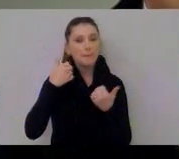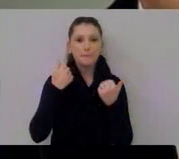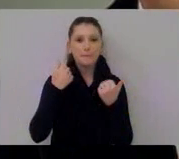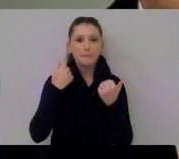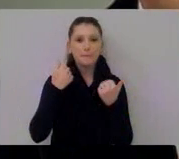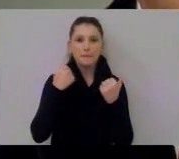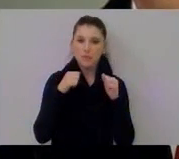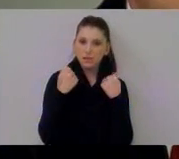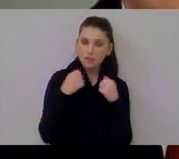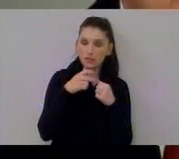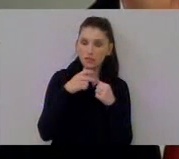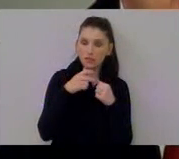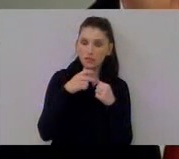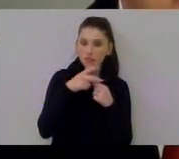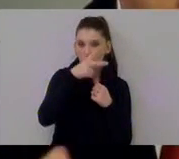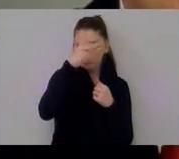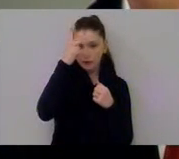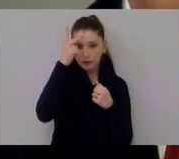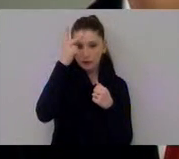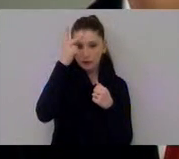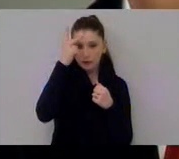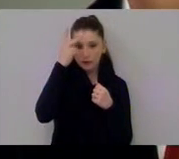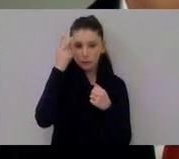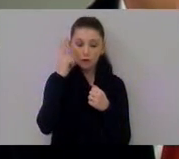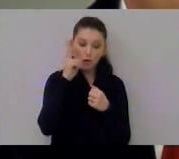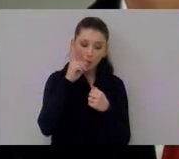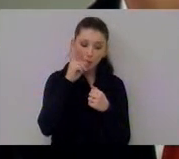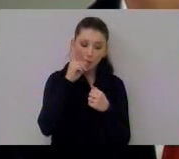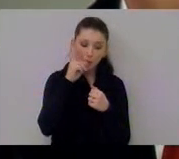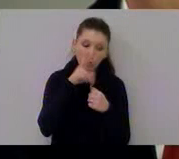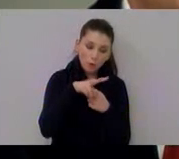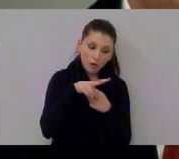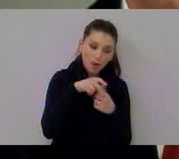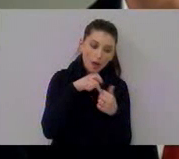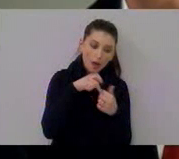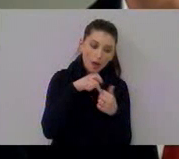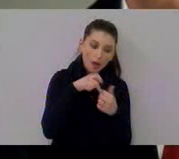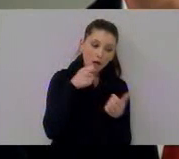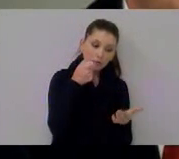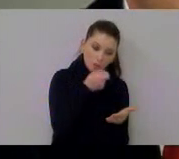criar uma lei que possa cobrar com mais